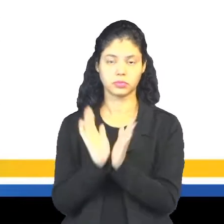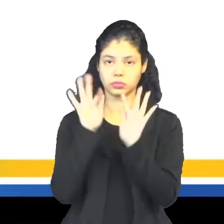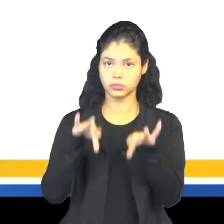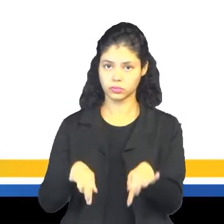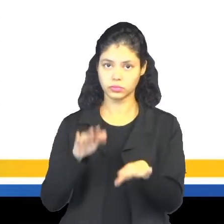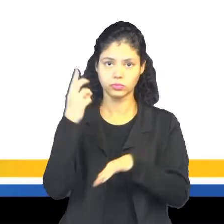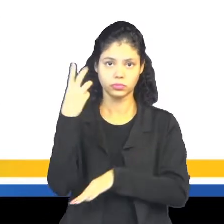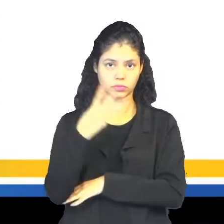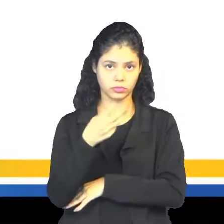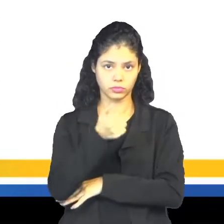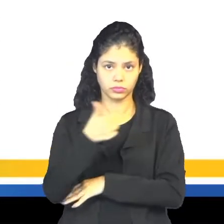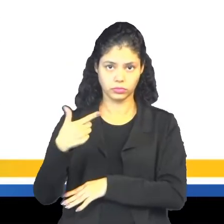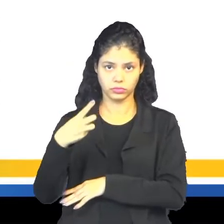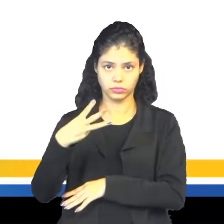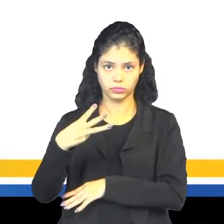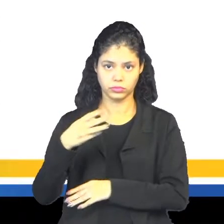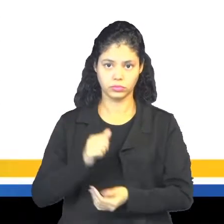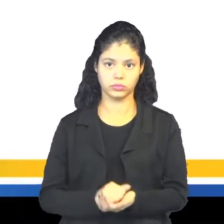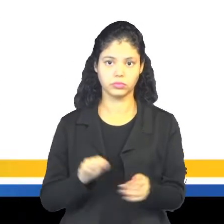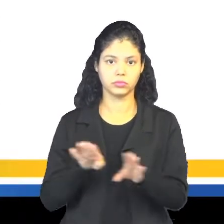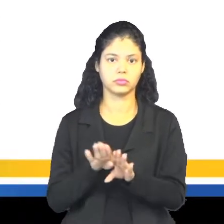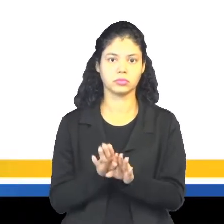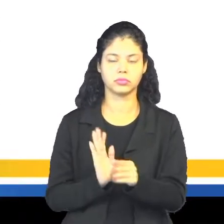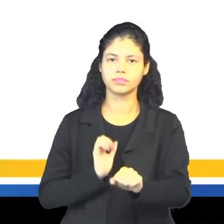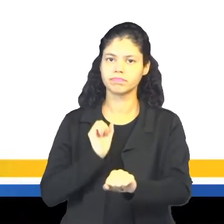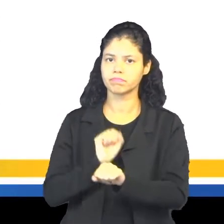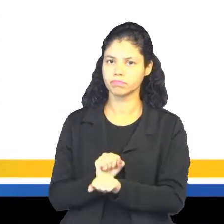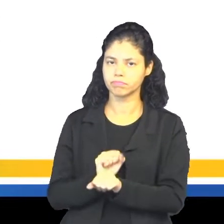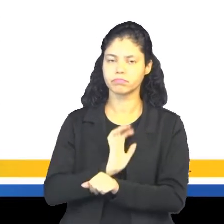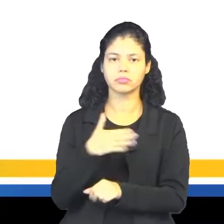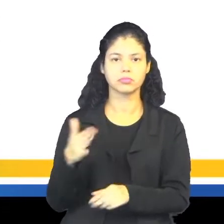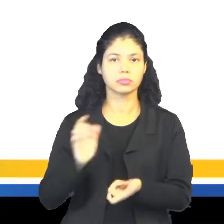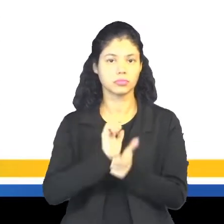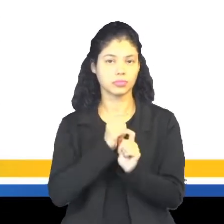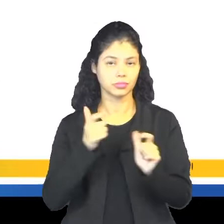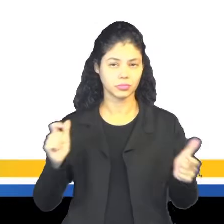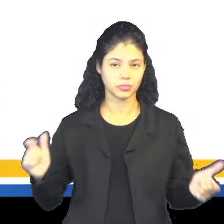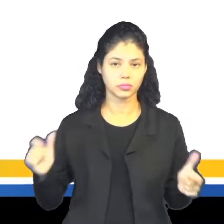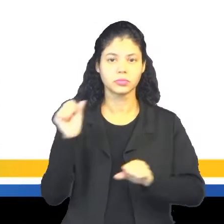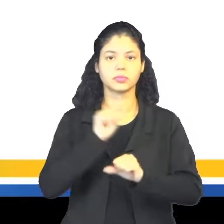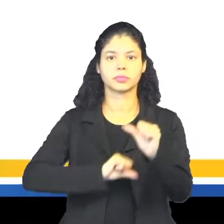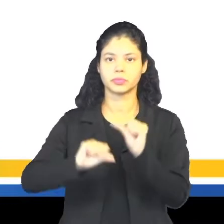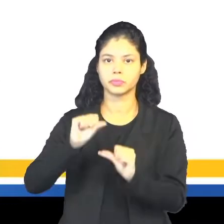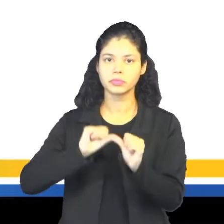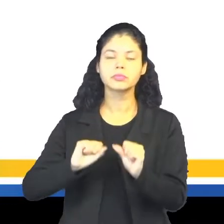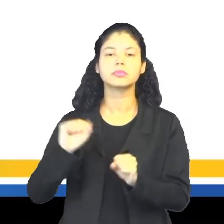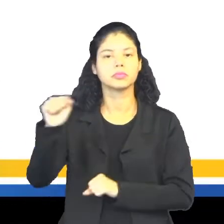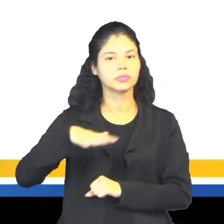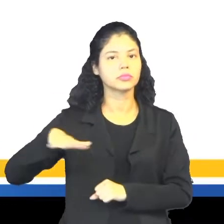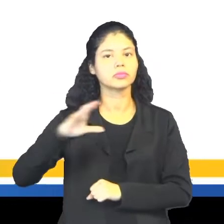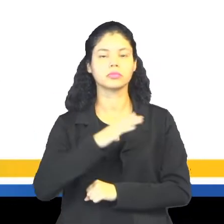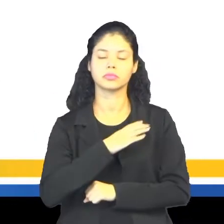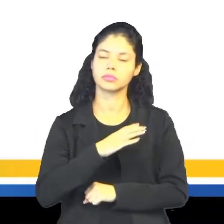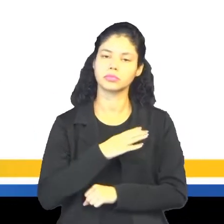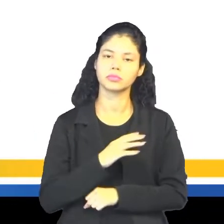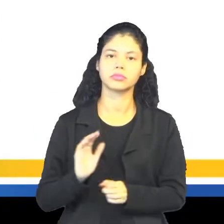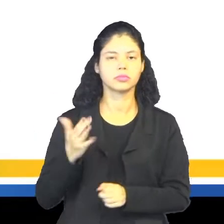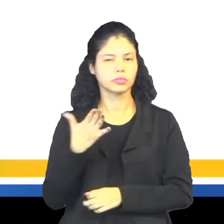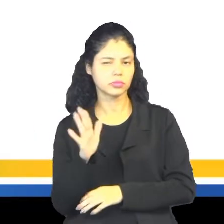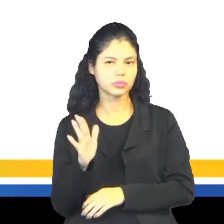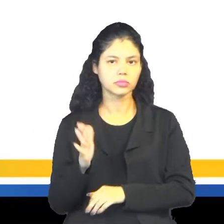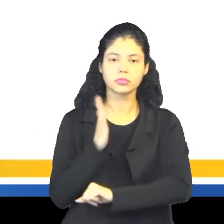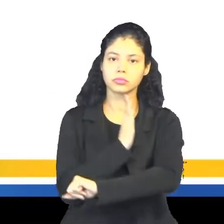século XIII, ele é freado, quando se agravam aí as contradições entre o campo e a cidade ali na Idade